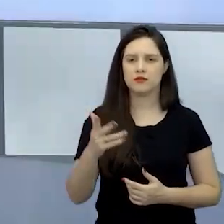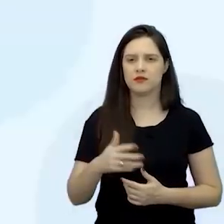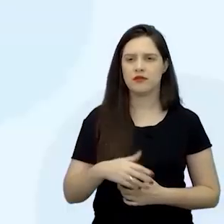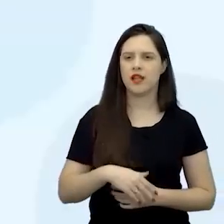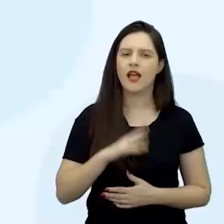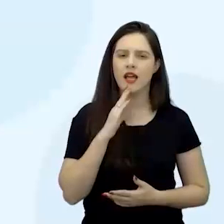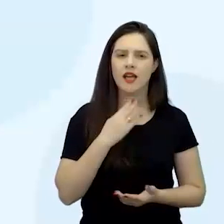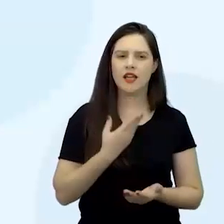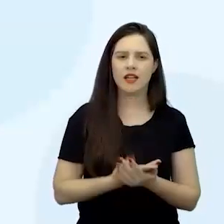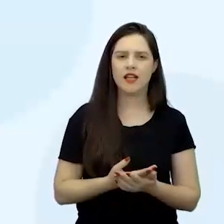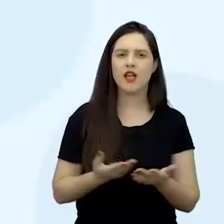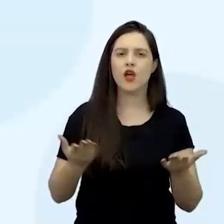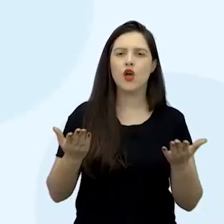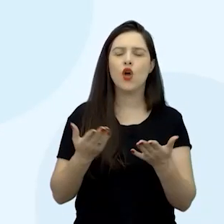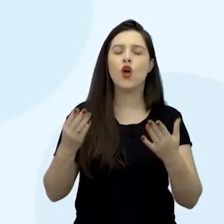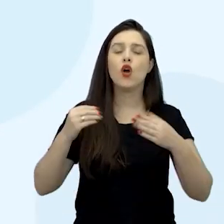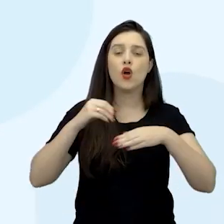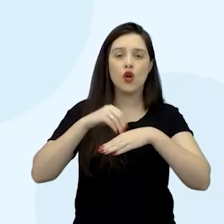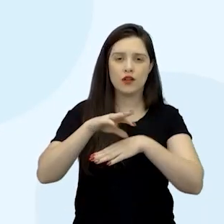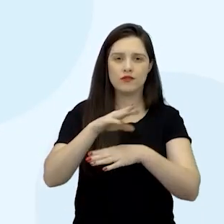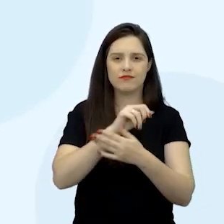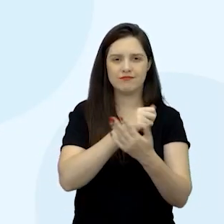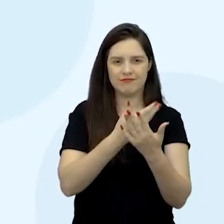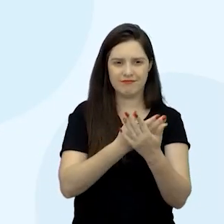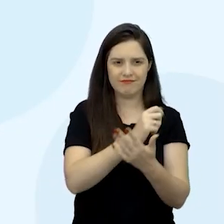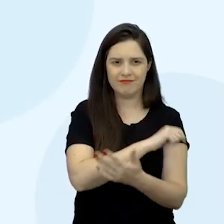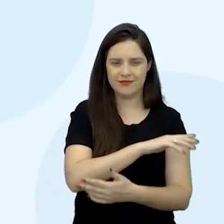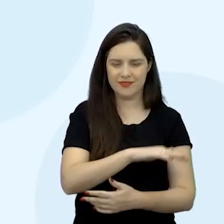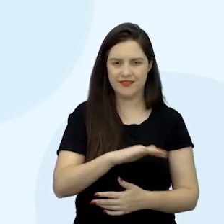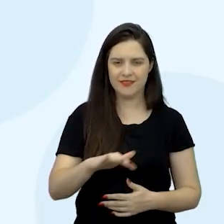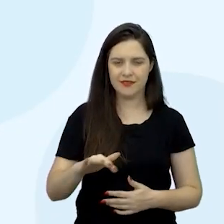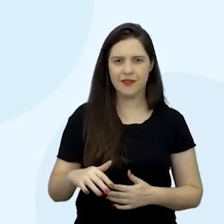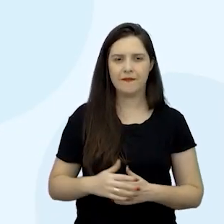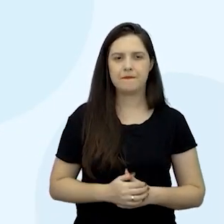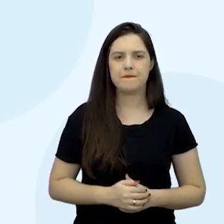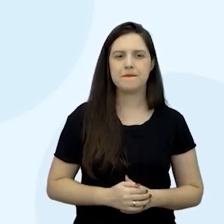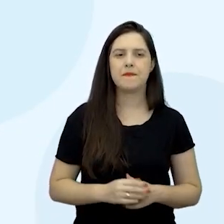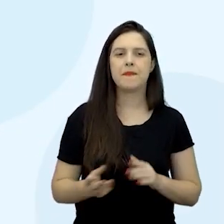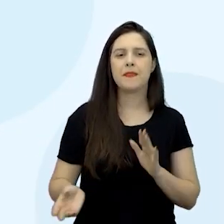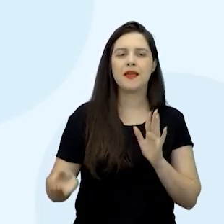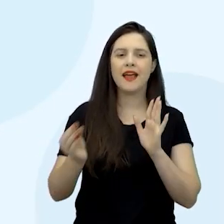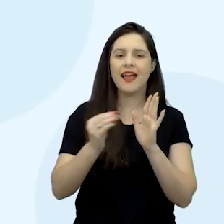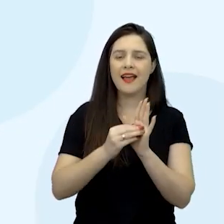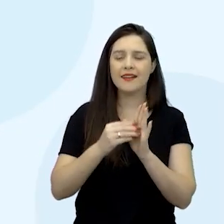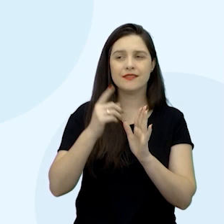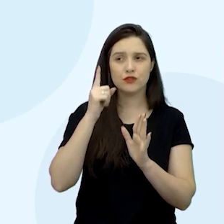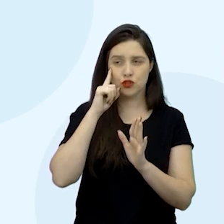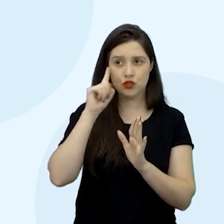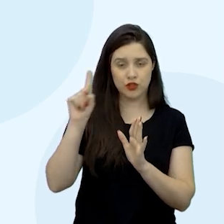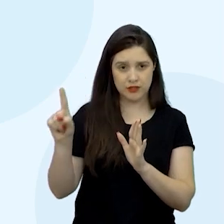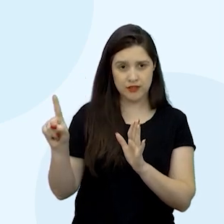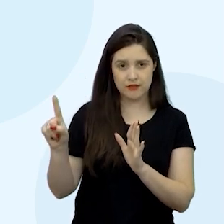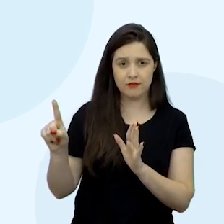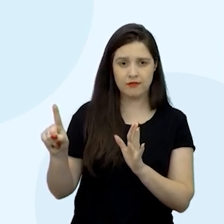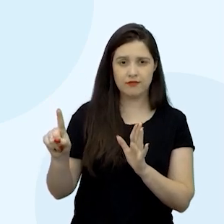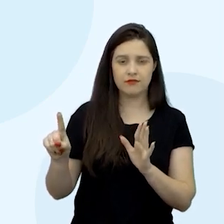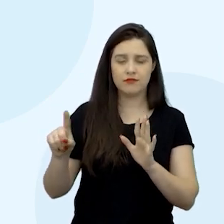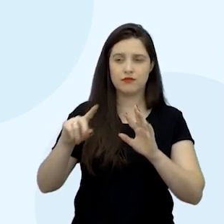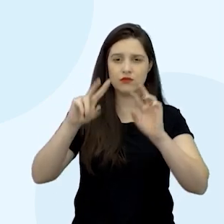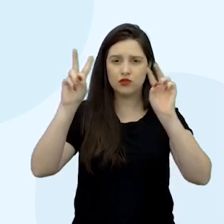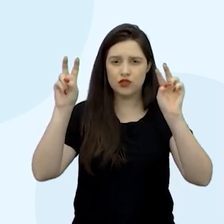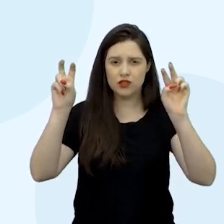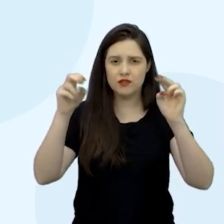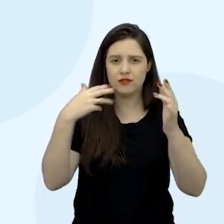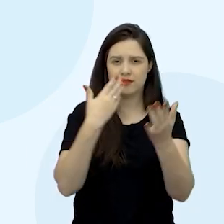Magnetismo, orientação para os nossos estudantes. Olha lá, ó. Coloque a data. Olha, coloque a data da aula,